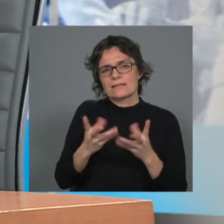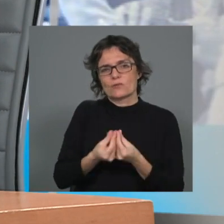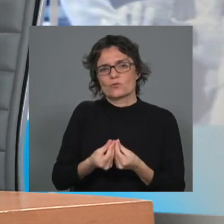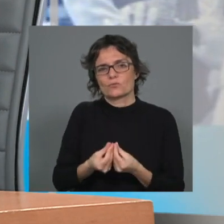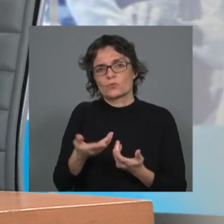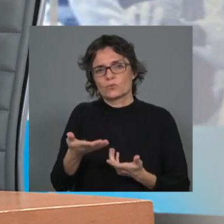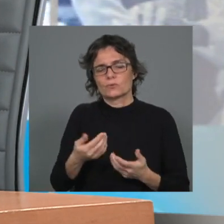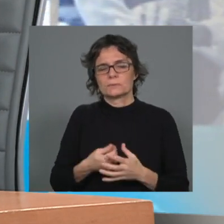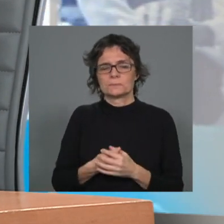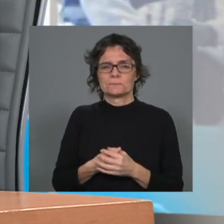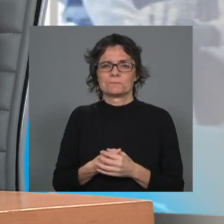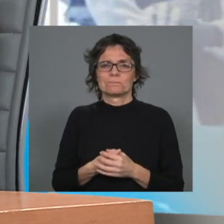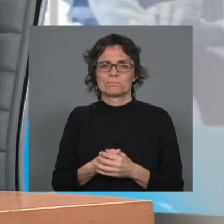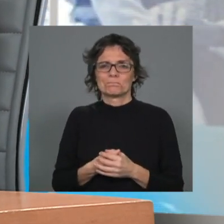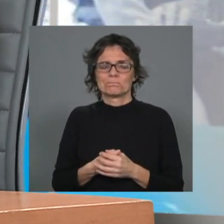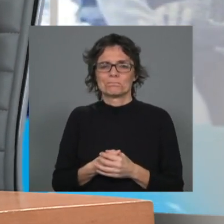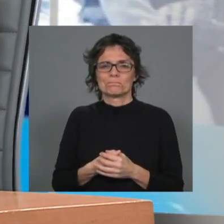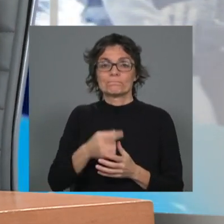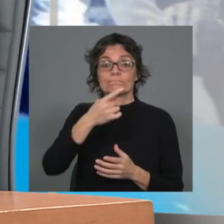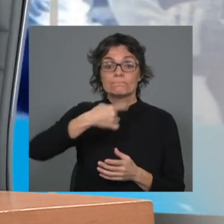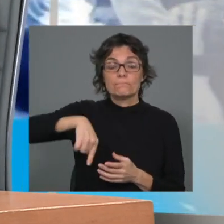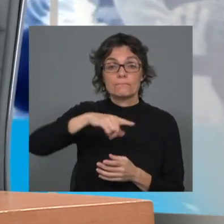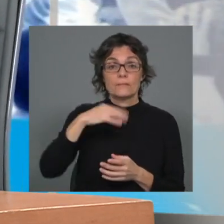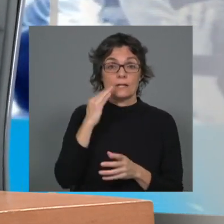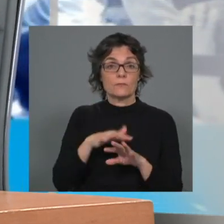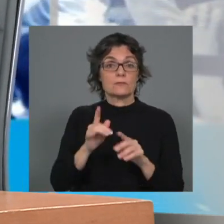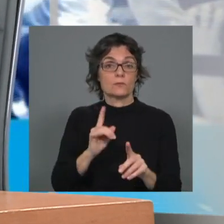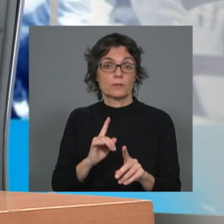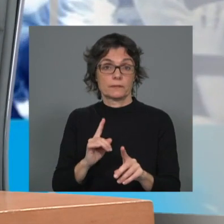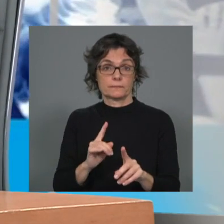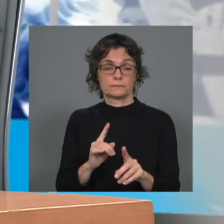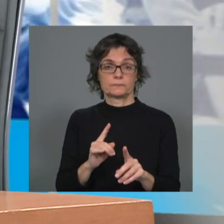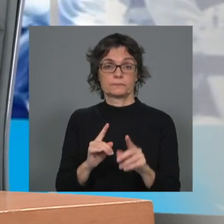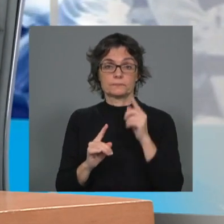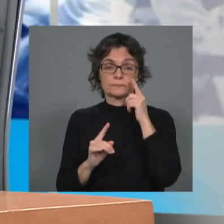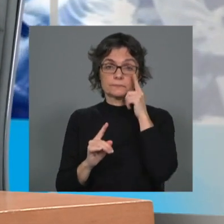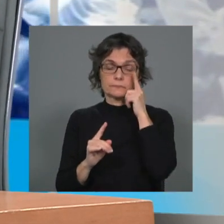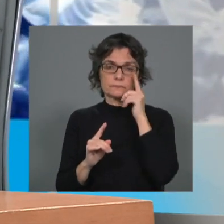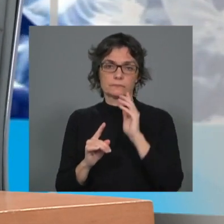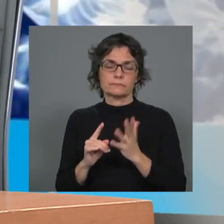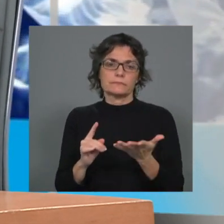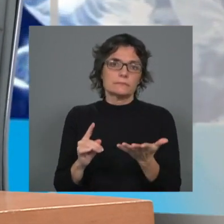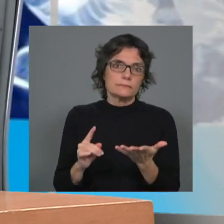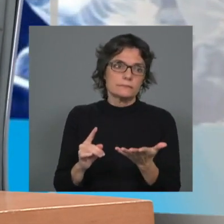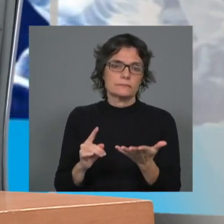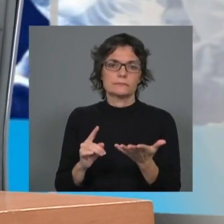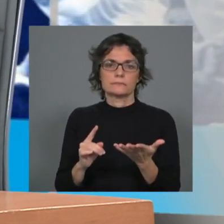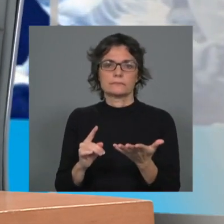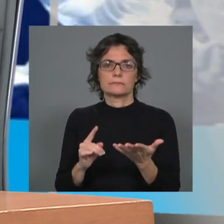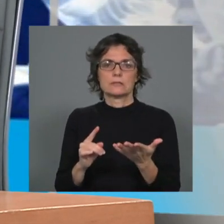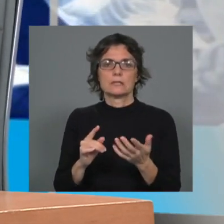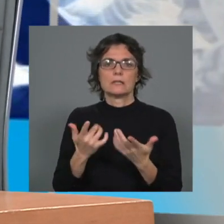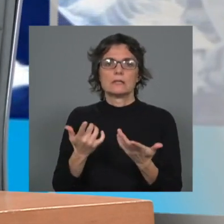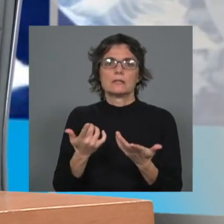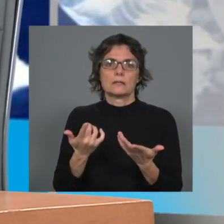em debatê-la connosco. Nós tentámos, sempre que possível, mas, claro, há autores que já não estão